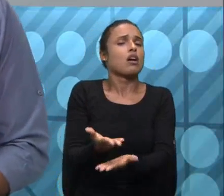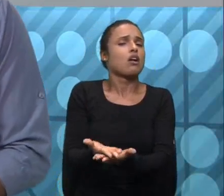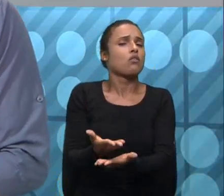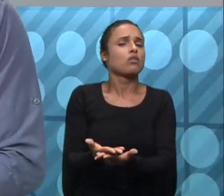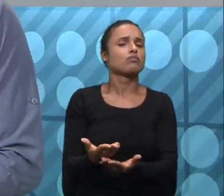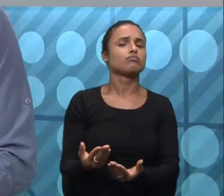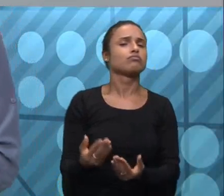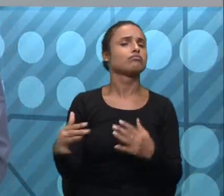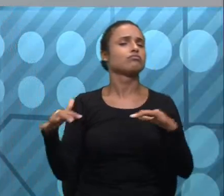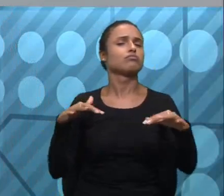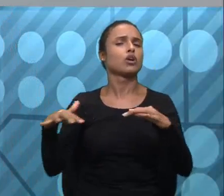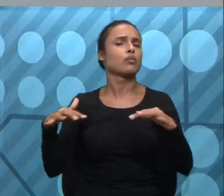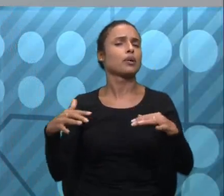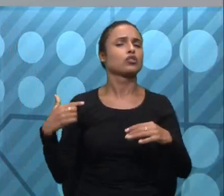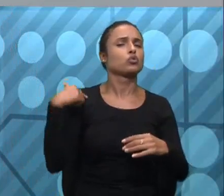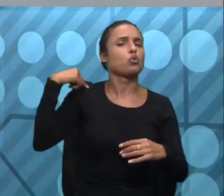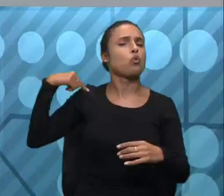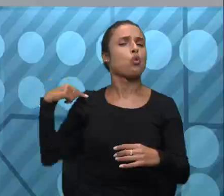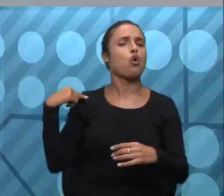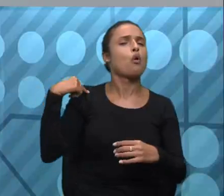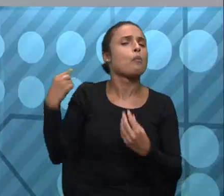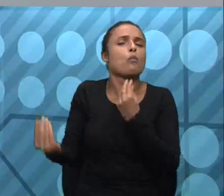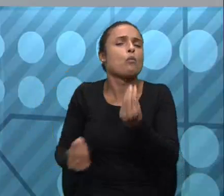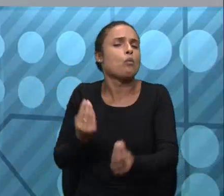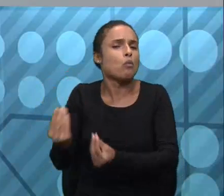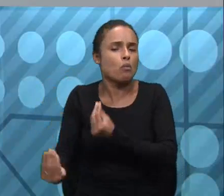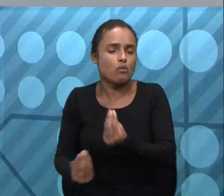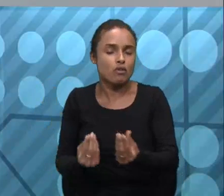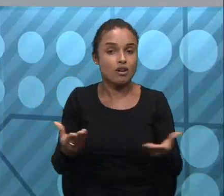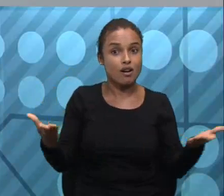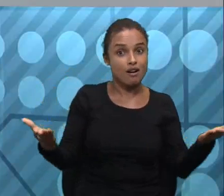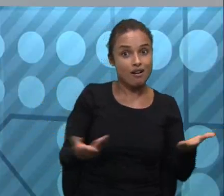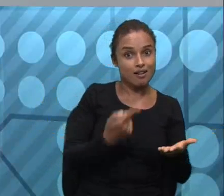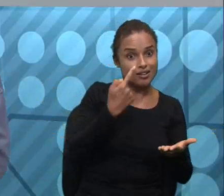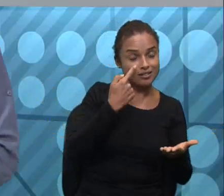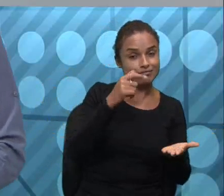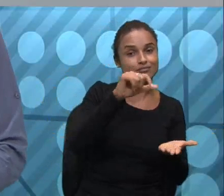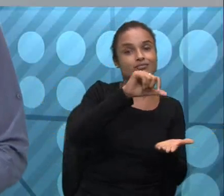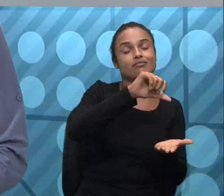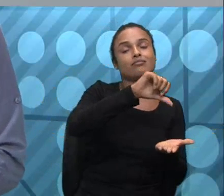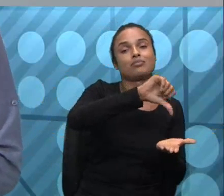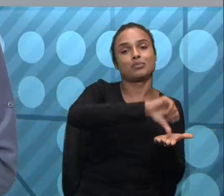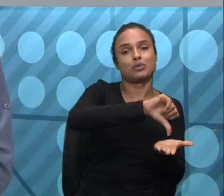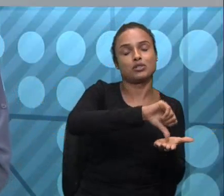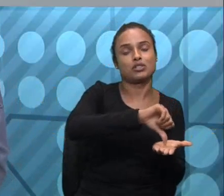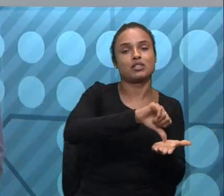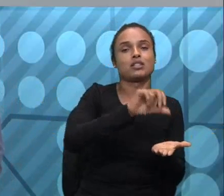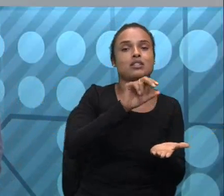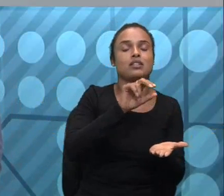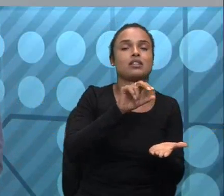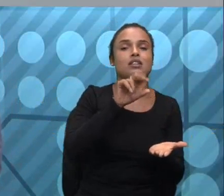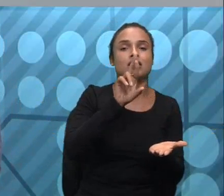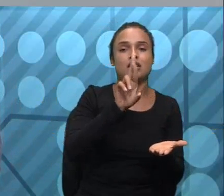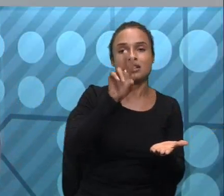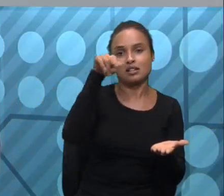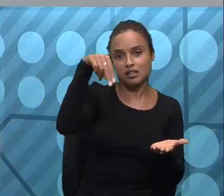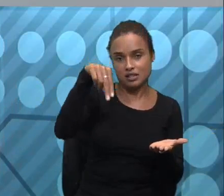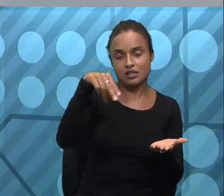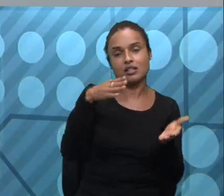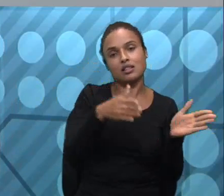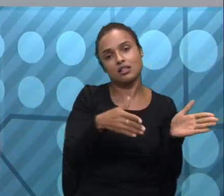tá? Que mais que a gente tem? Polo do Rio Grande do Norte, João Câmara. Movimentos no vôlei de abdução e